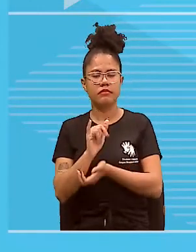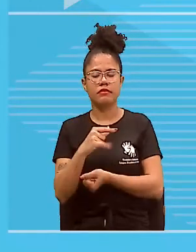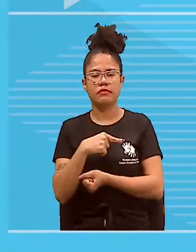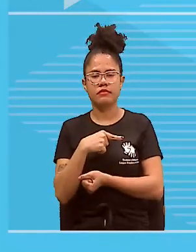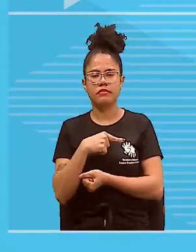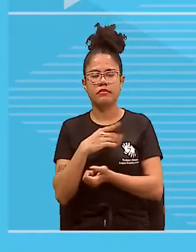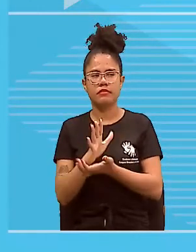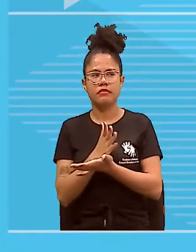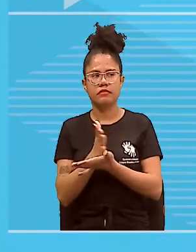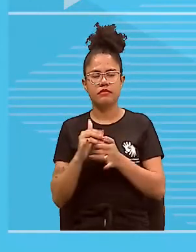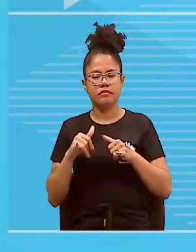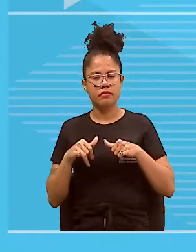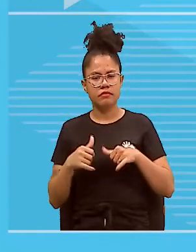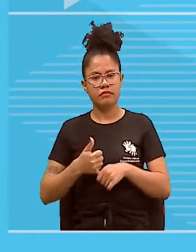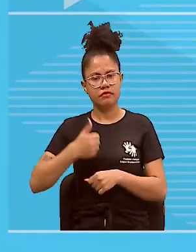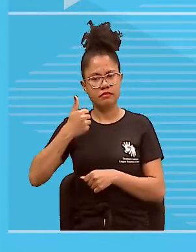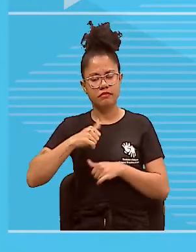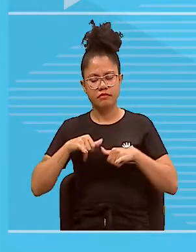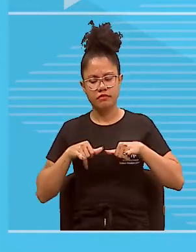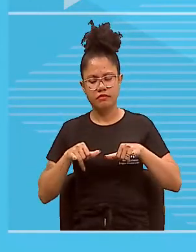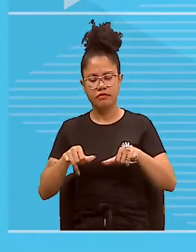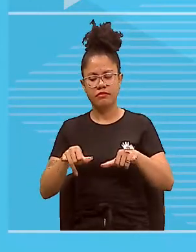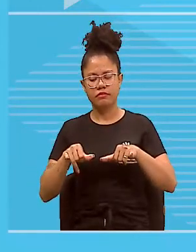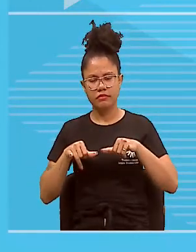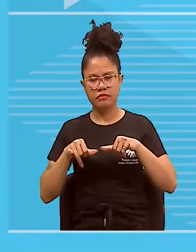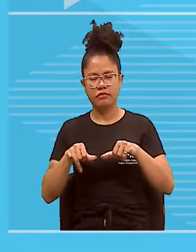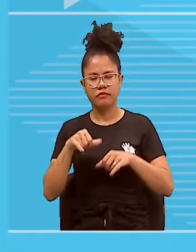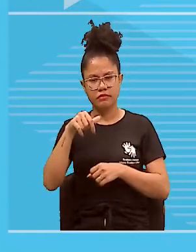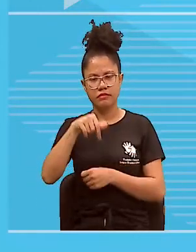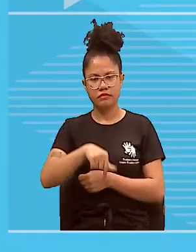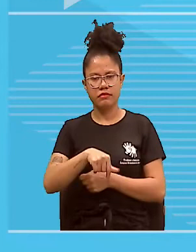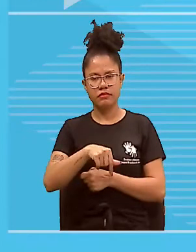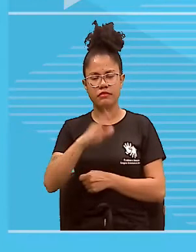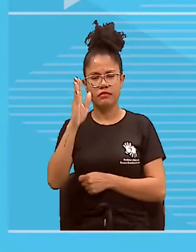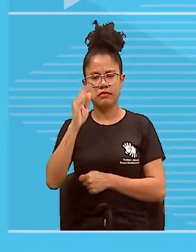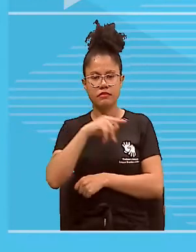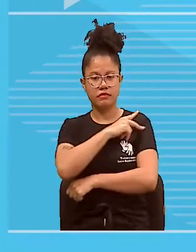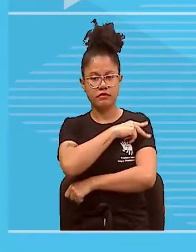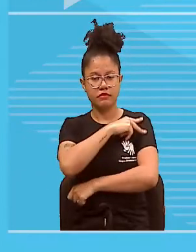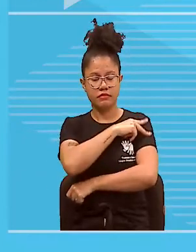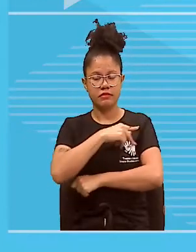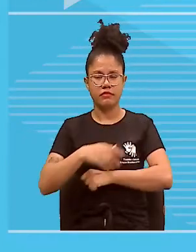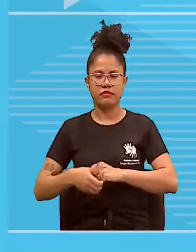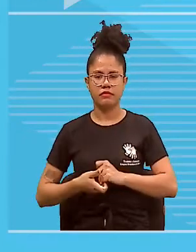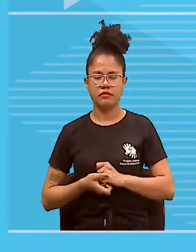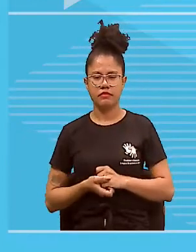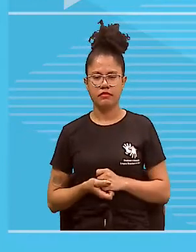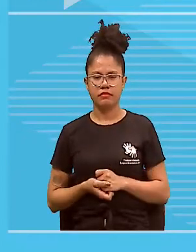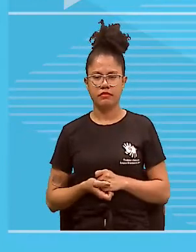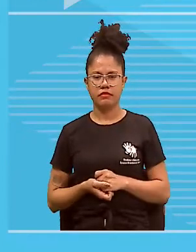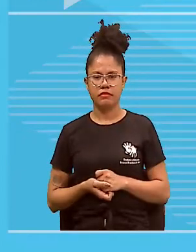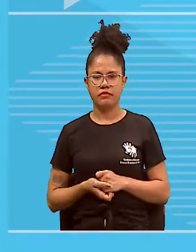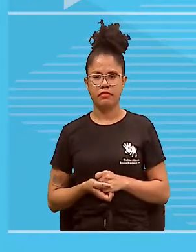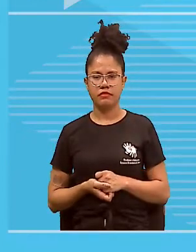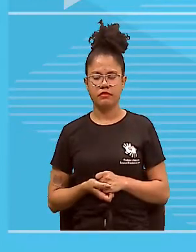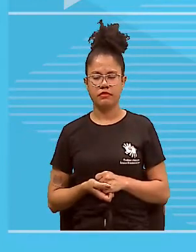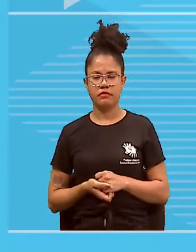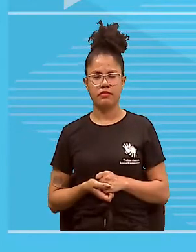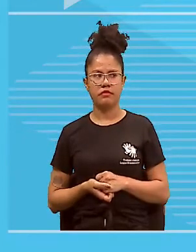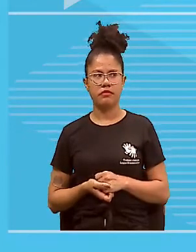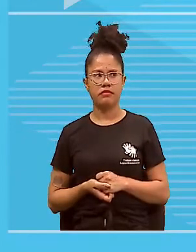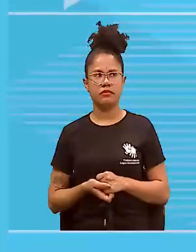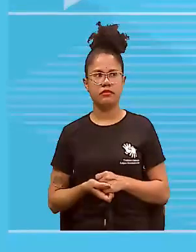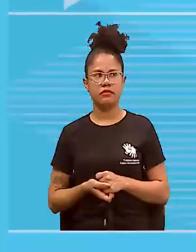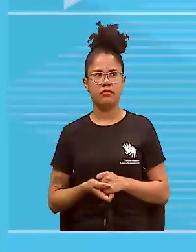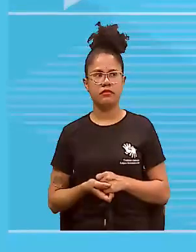é uma filial desse Supermercado Nacional aqui na capita do piagop de boa